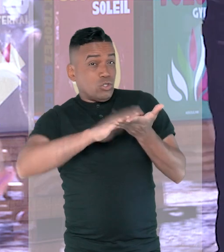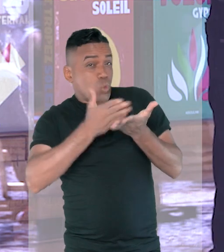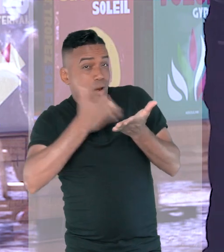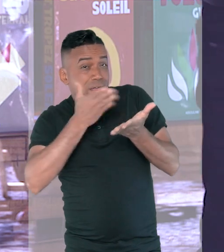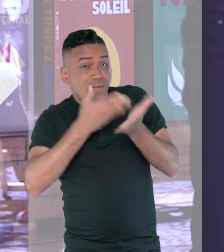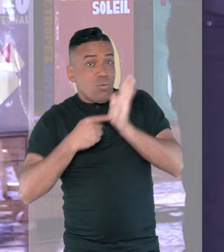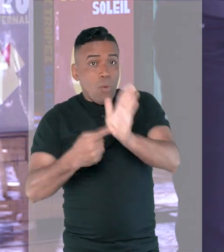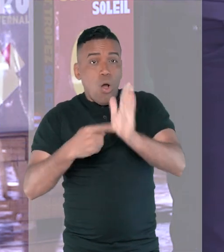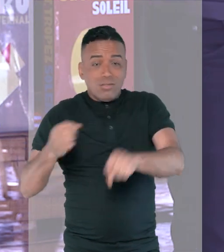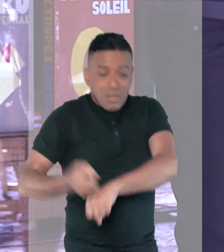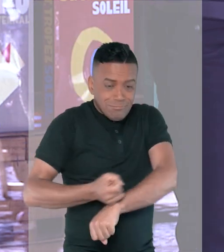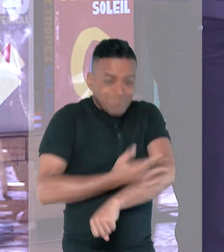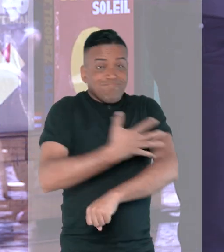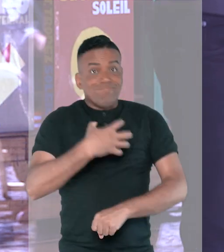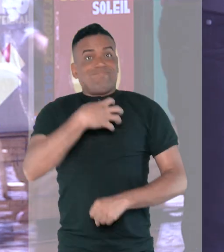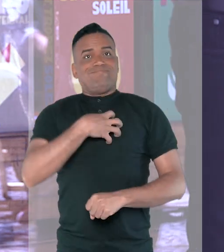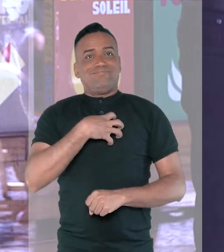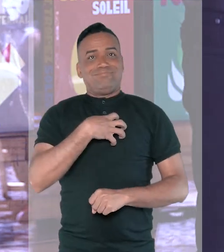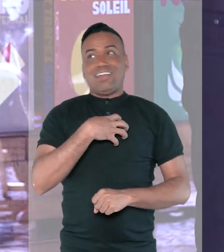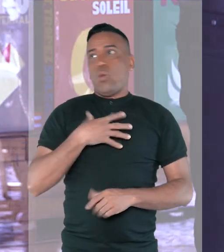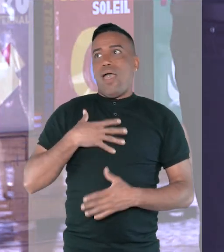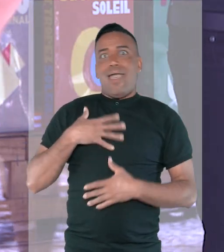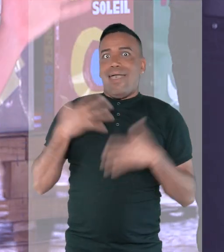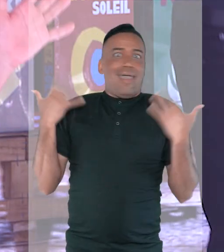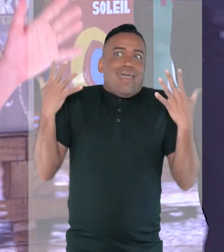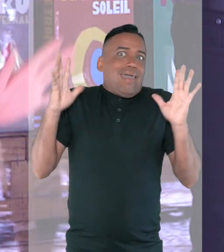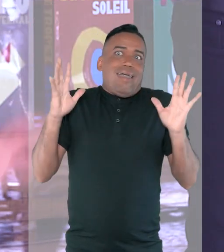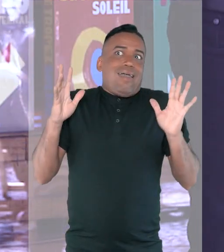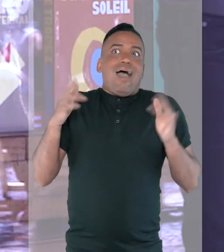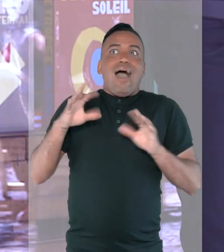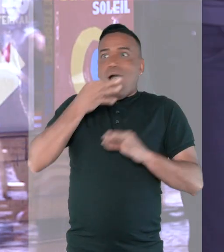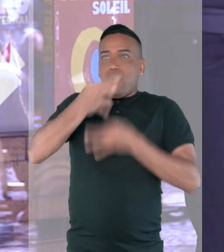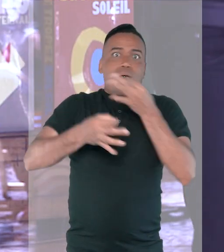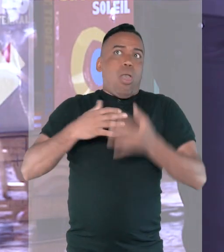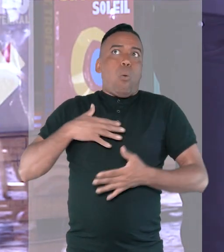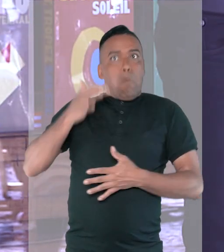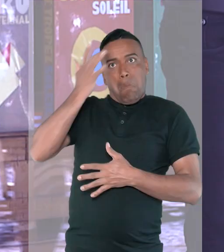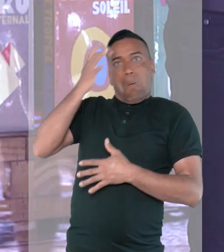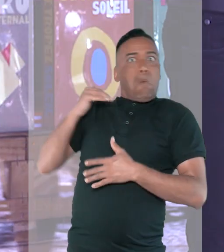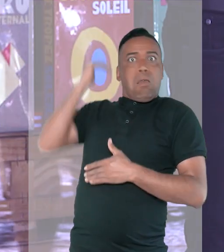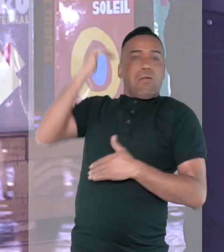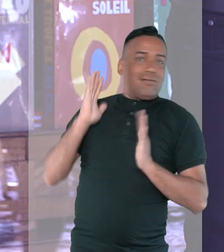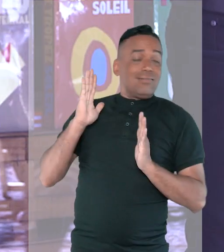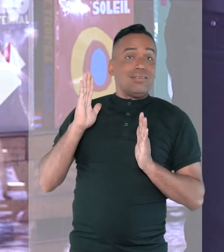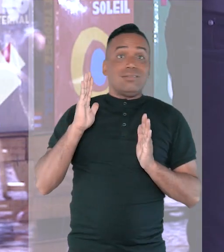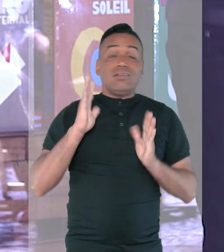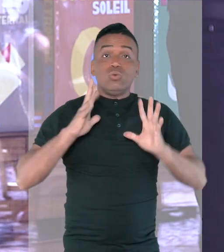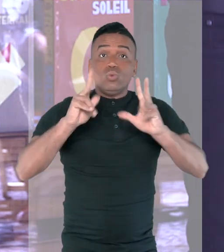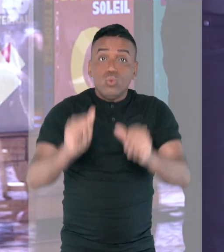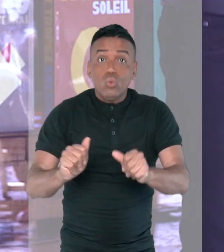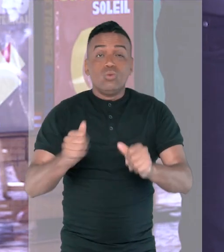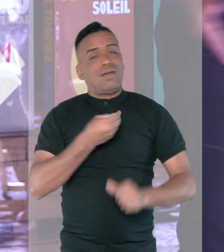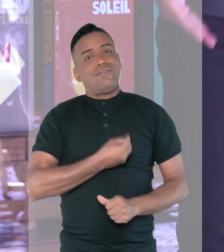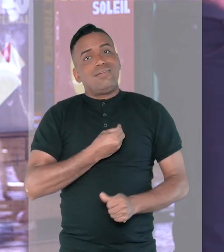acho que esse livro traduz muito bem esse sentimento, não querendo me vangloriar, mas o sentimento de